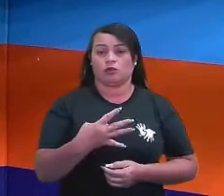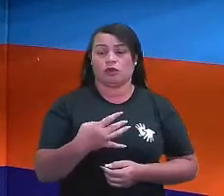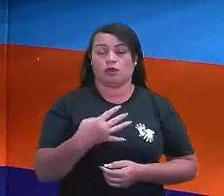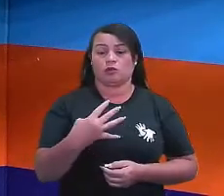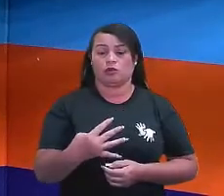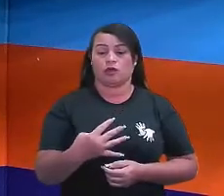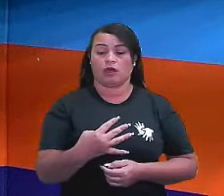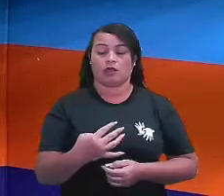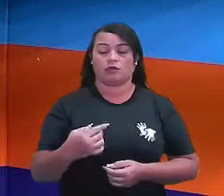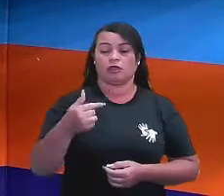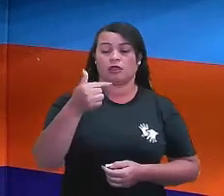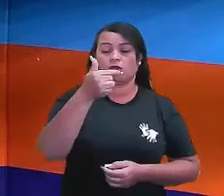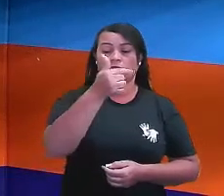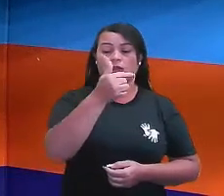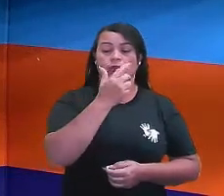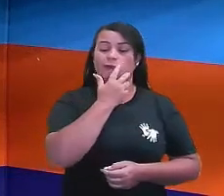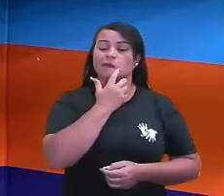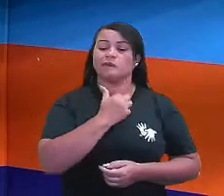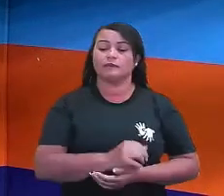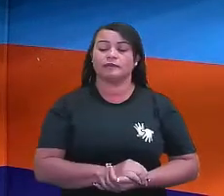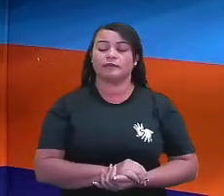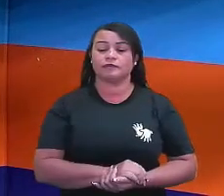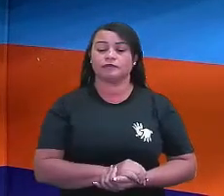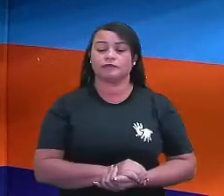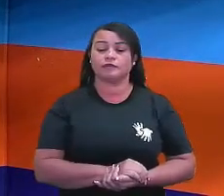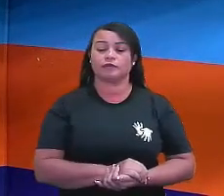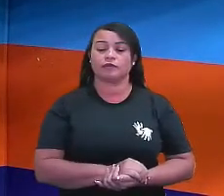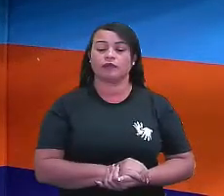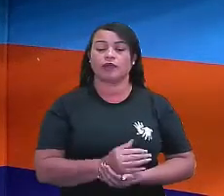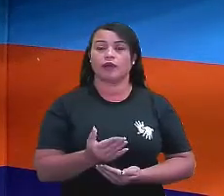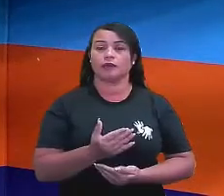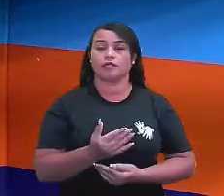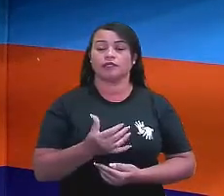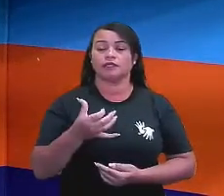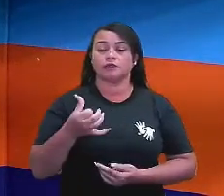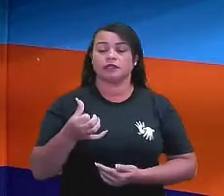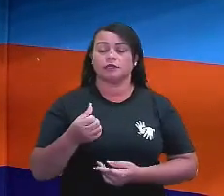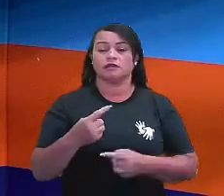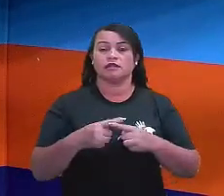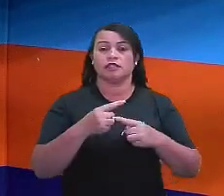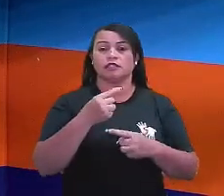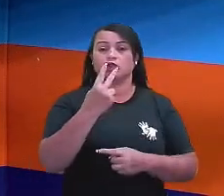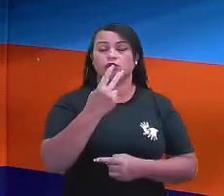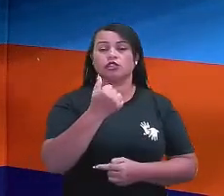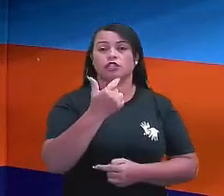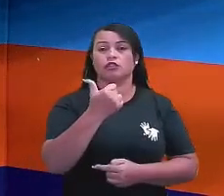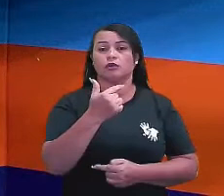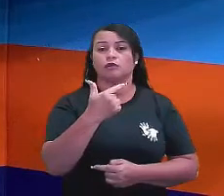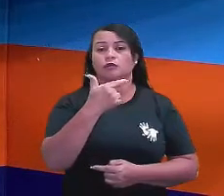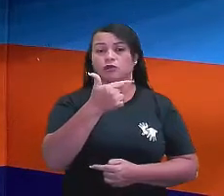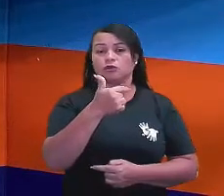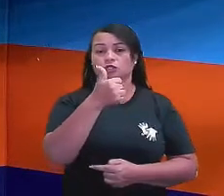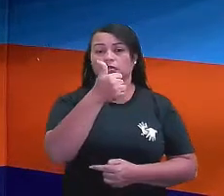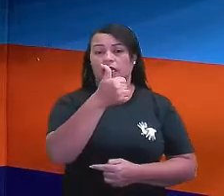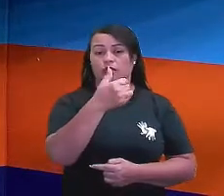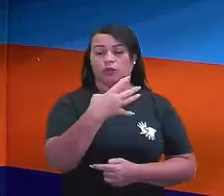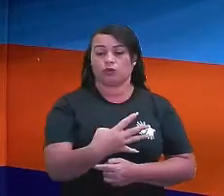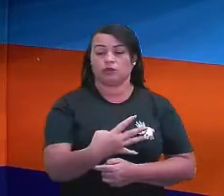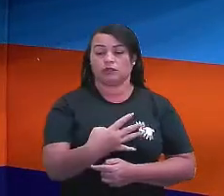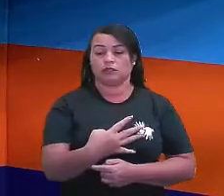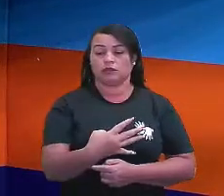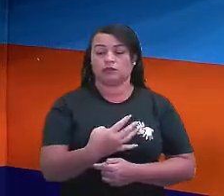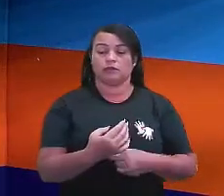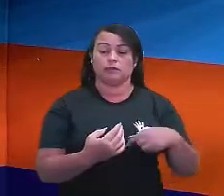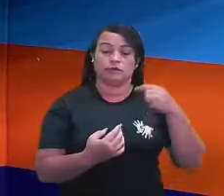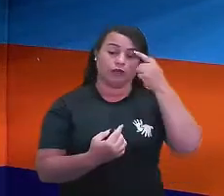né? Vou jogar aqui em cima do 2. Aí agora eu vou fazer 6 vezes 2, dá 12, mais 2, 14. E